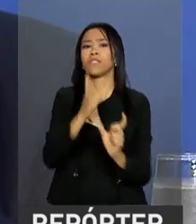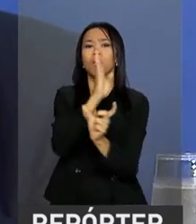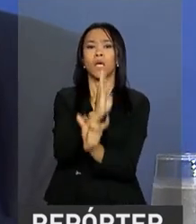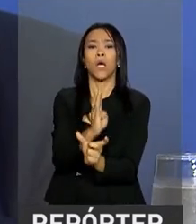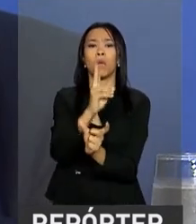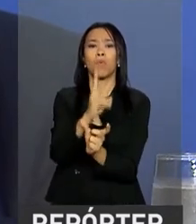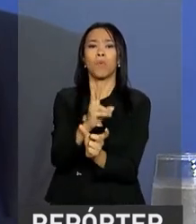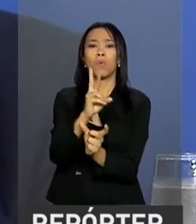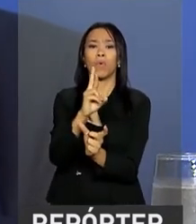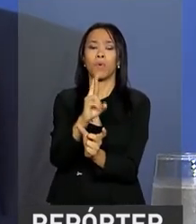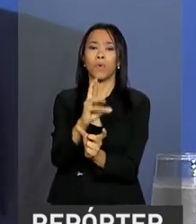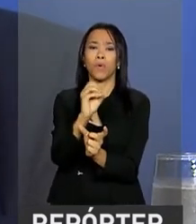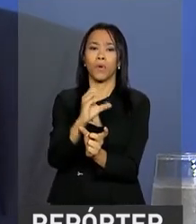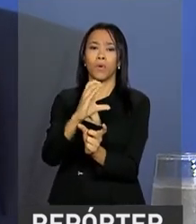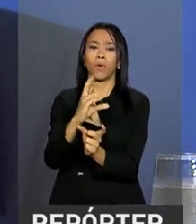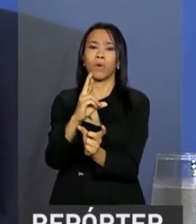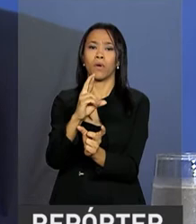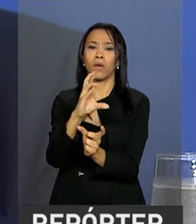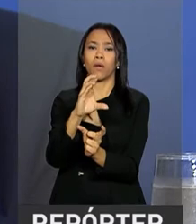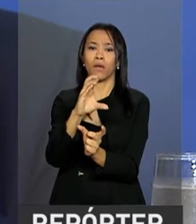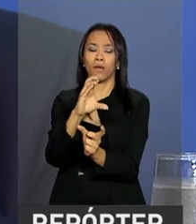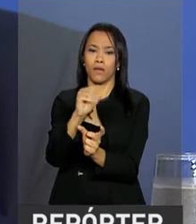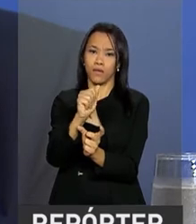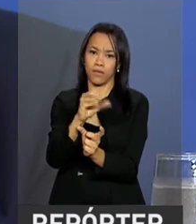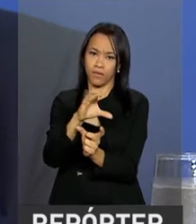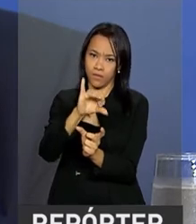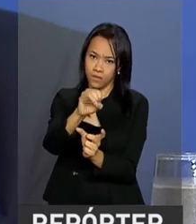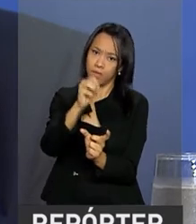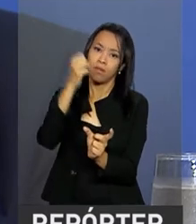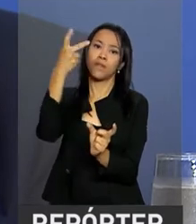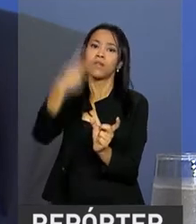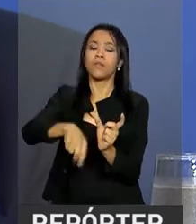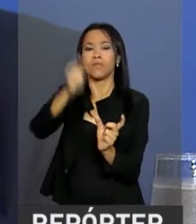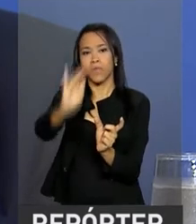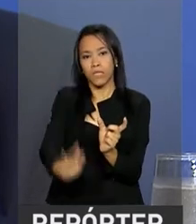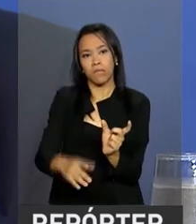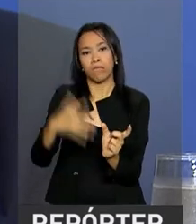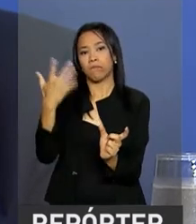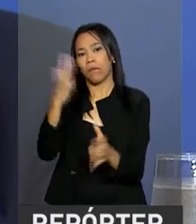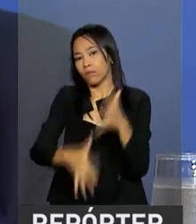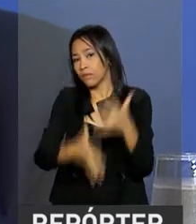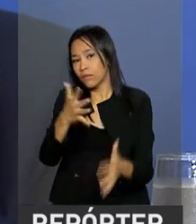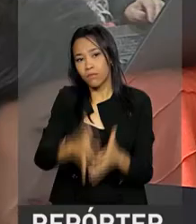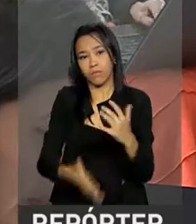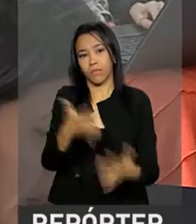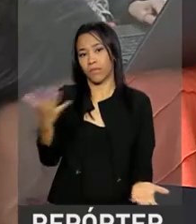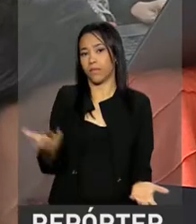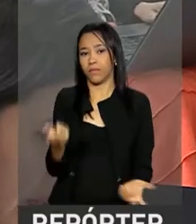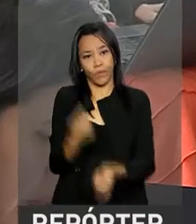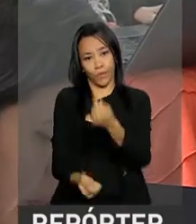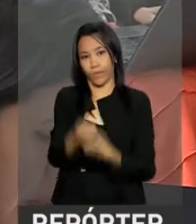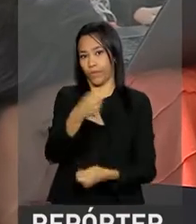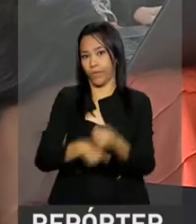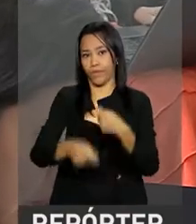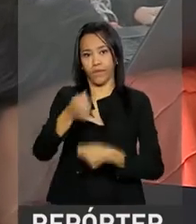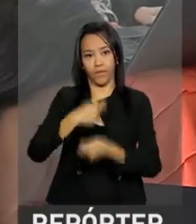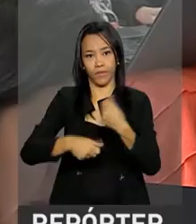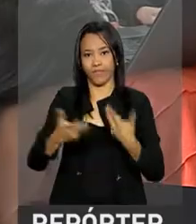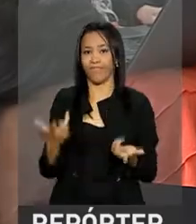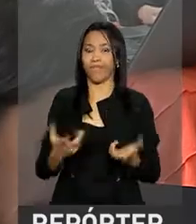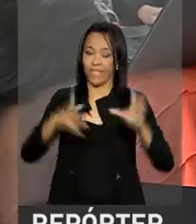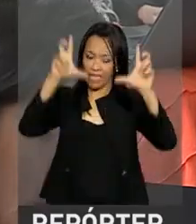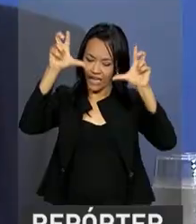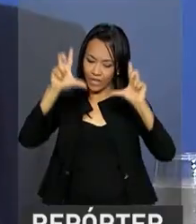burocratização das atividades governamentais atrapalham a atividade econômica uma simplificação